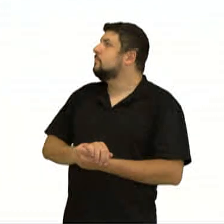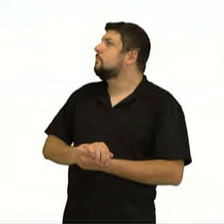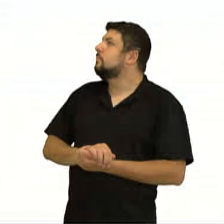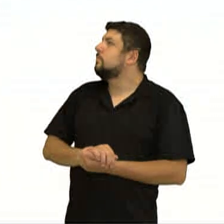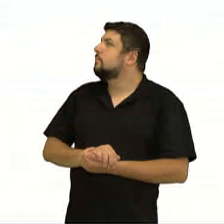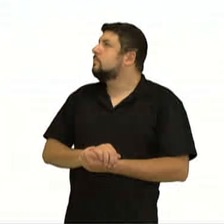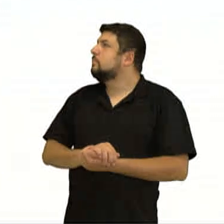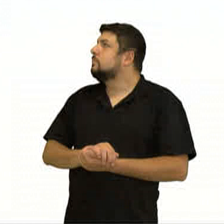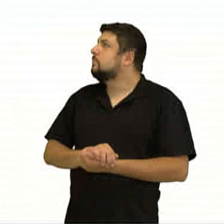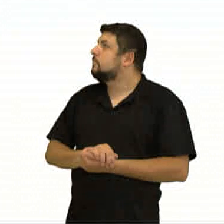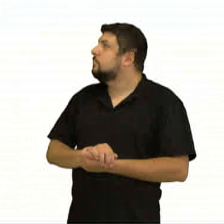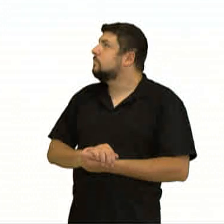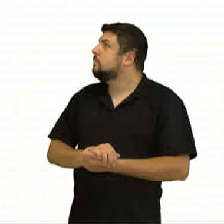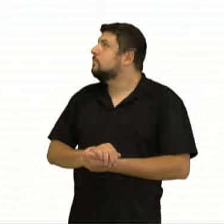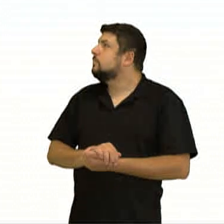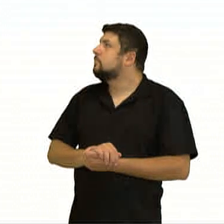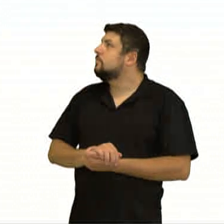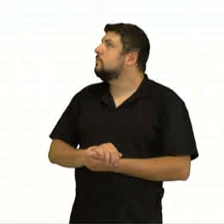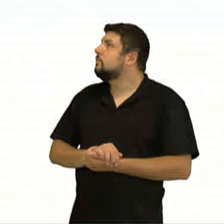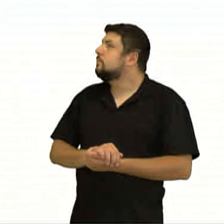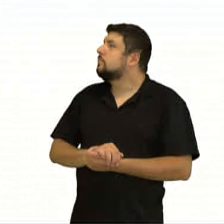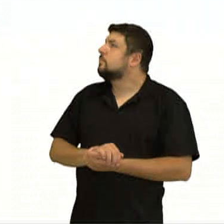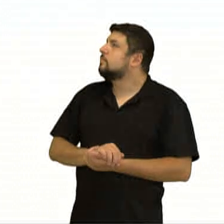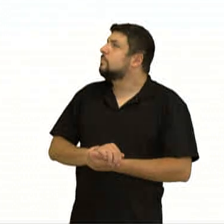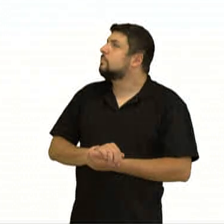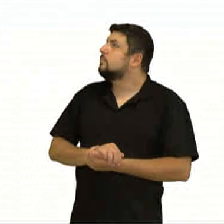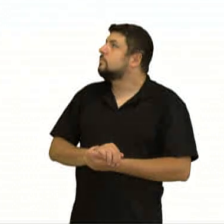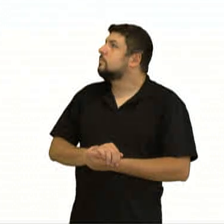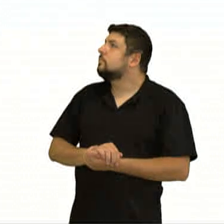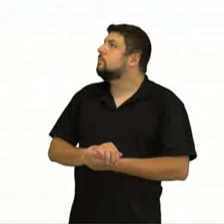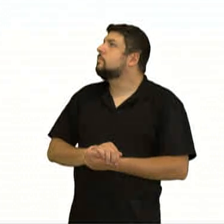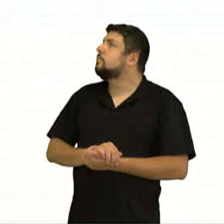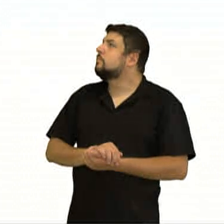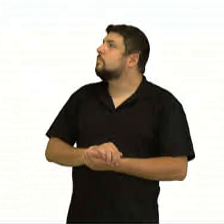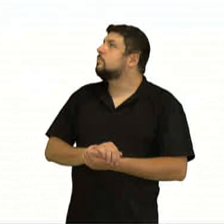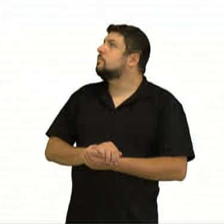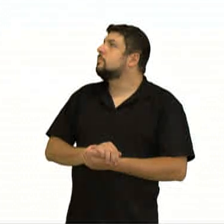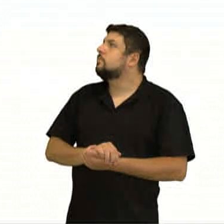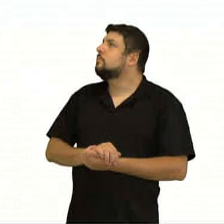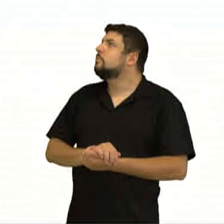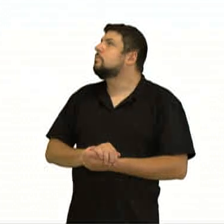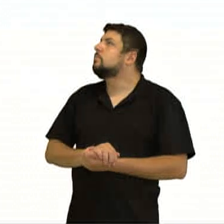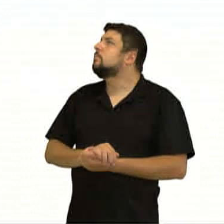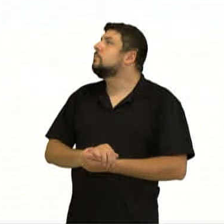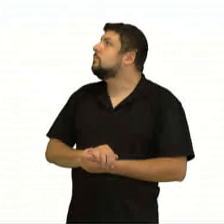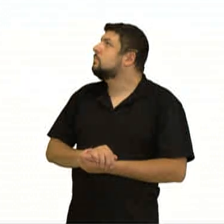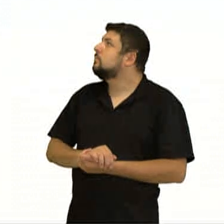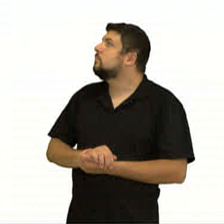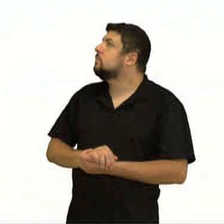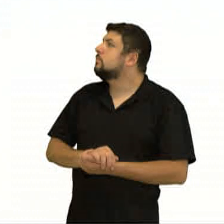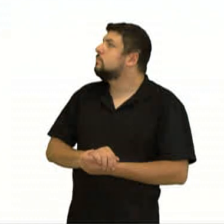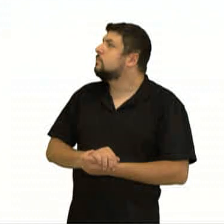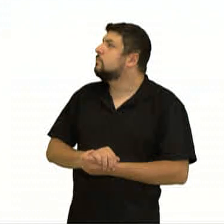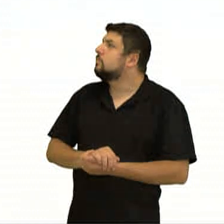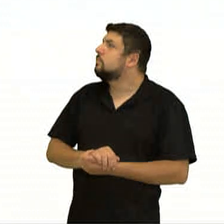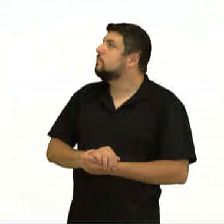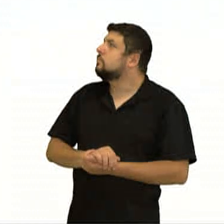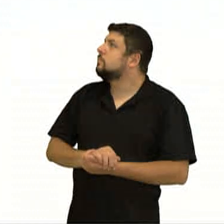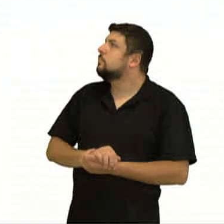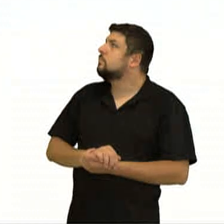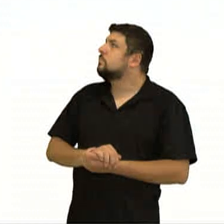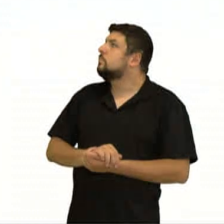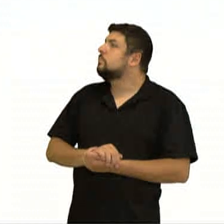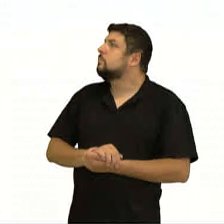Incredible things you can do with your smartphone. Over the years, the smartphones have developed their functions to carry out